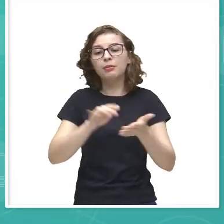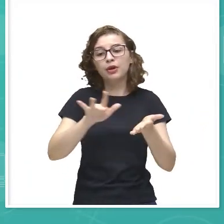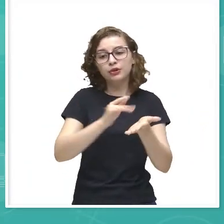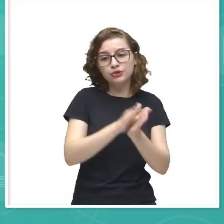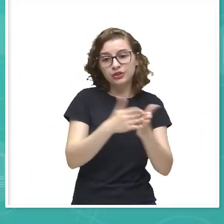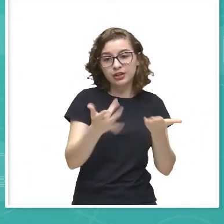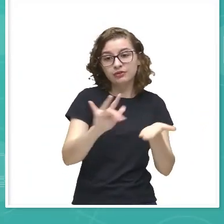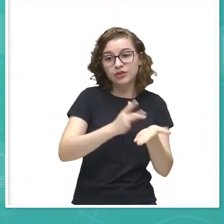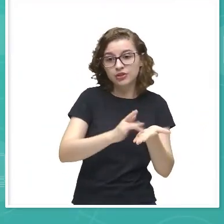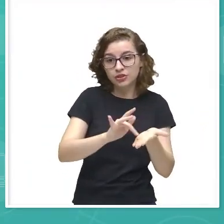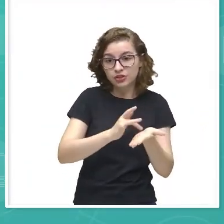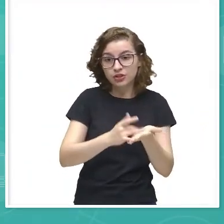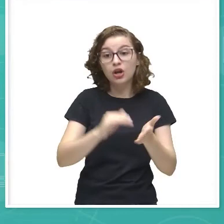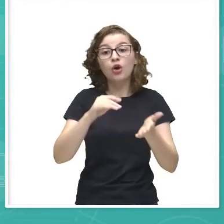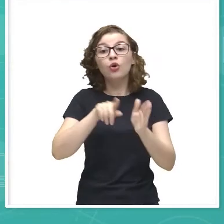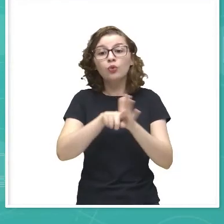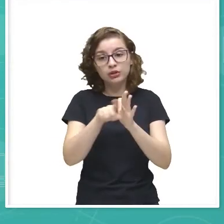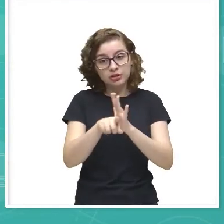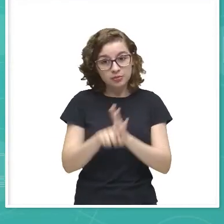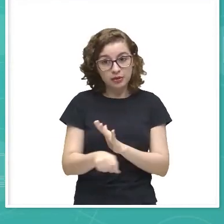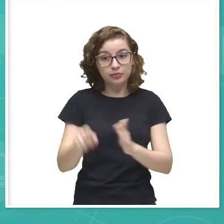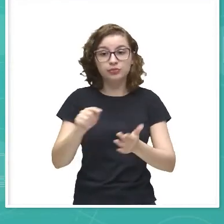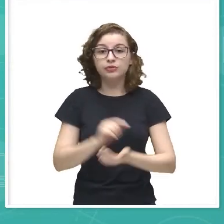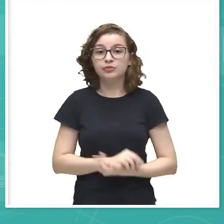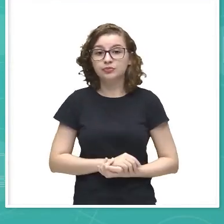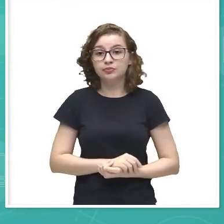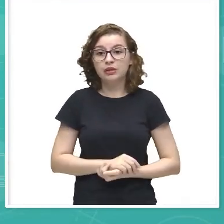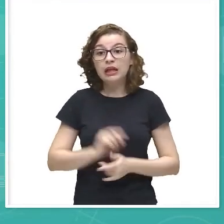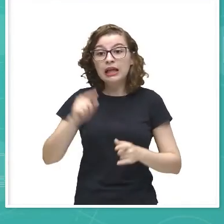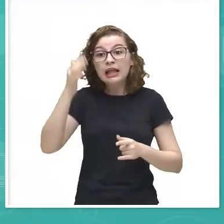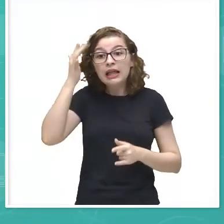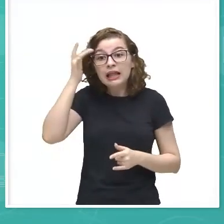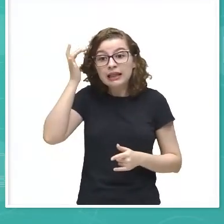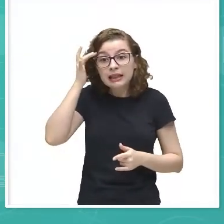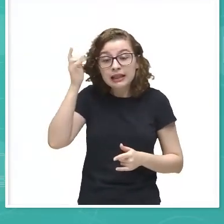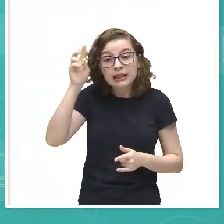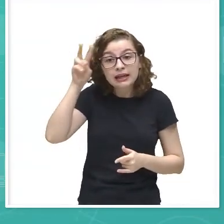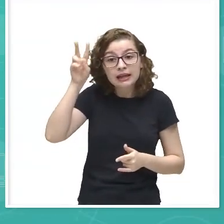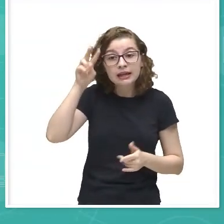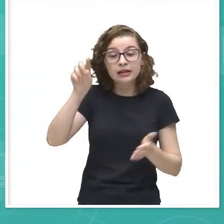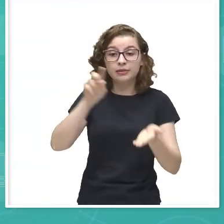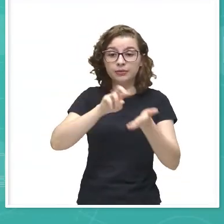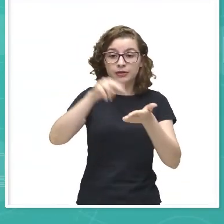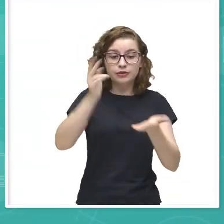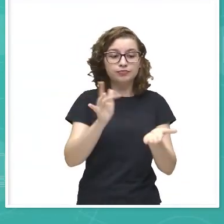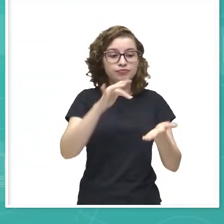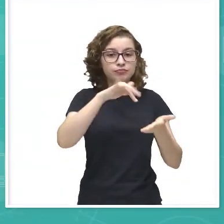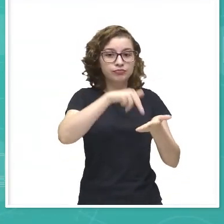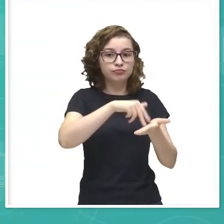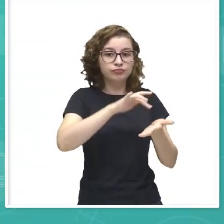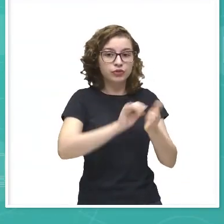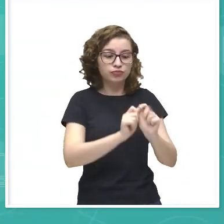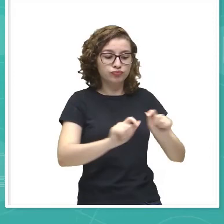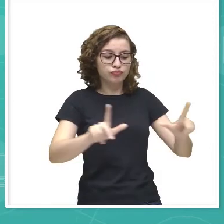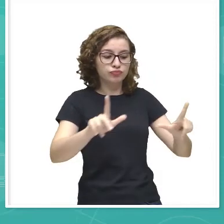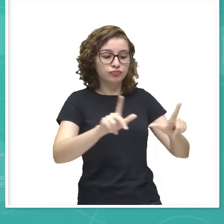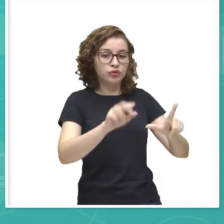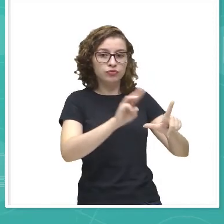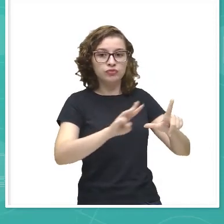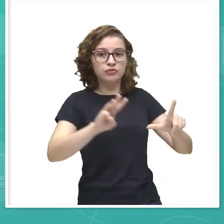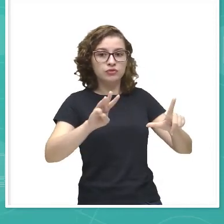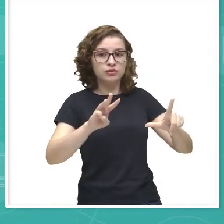tá bom? Então, não esqueçam de sempre estar acessando esse material para tirar dúvidas, né?